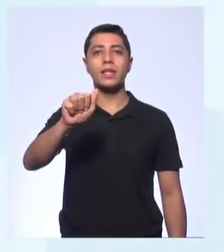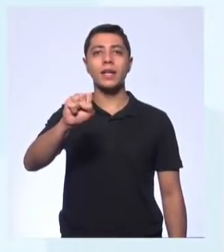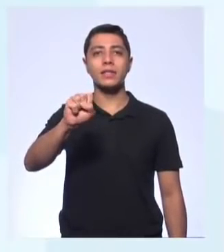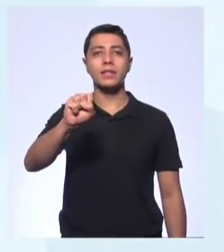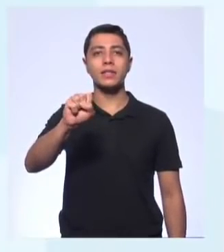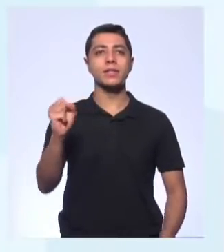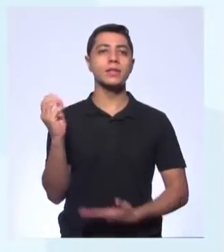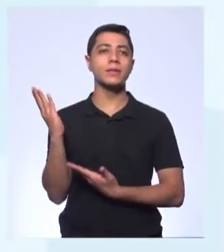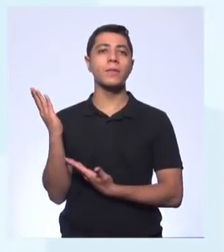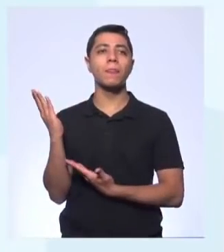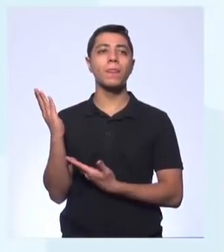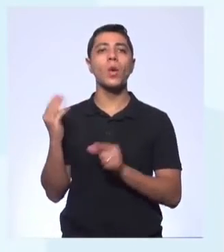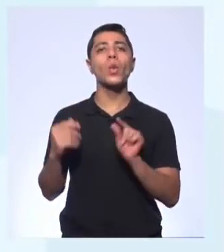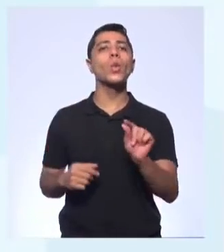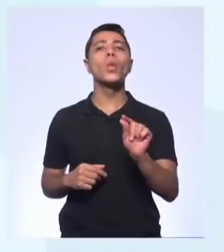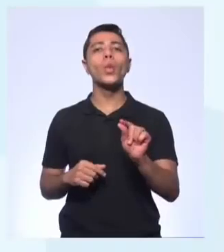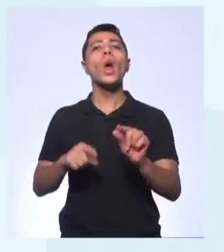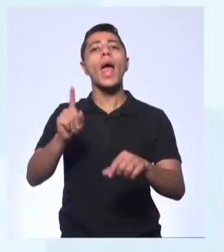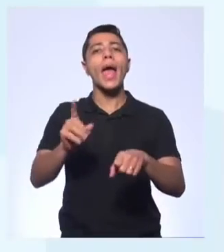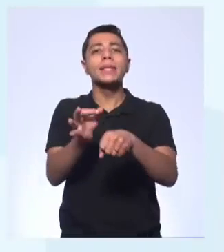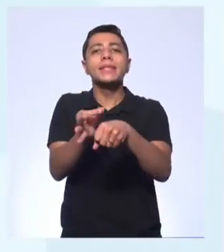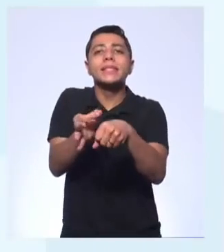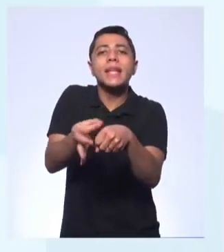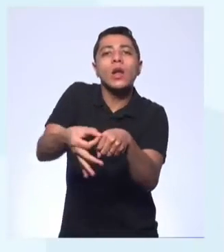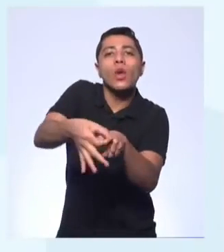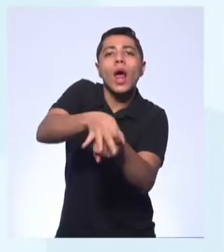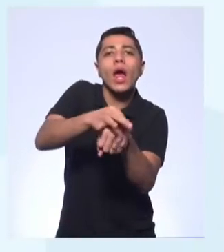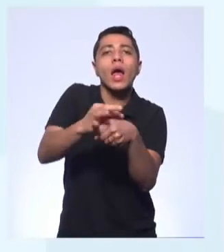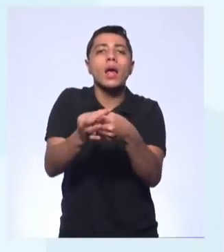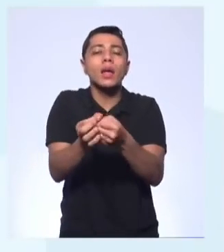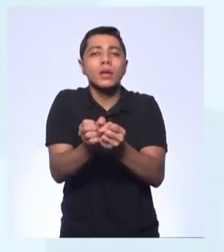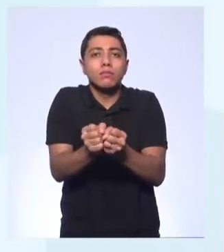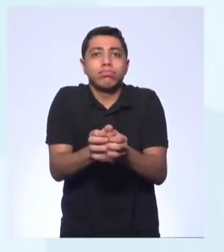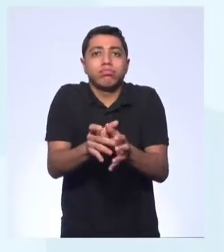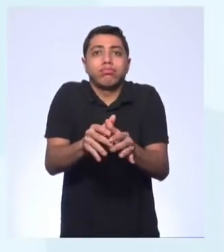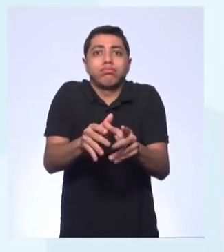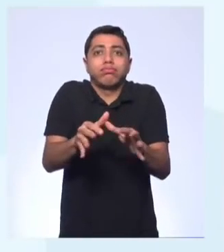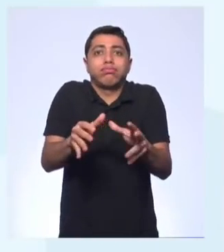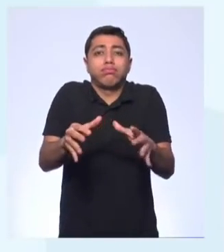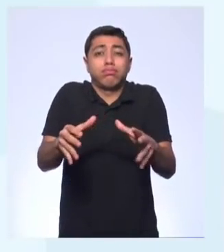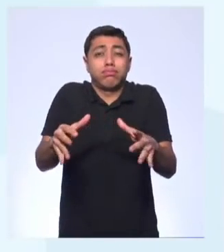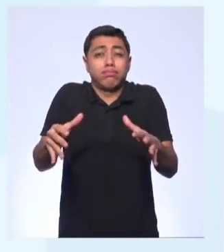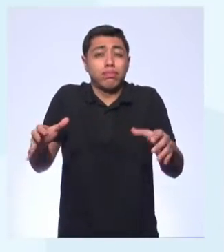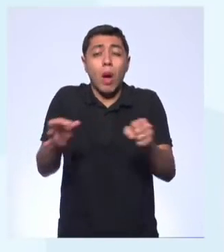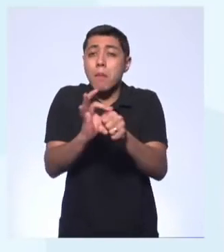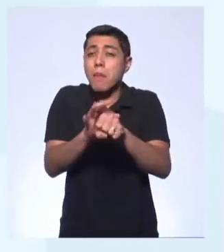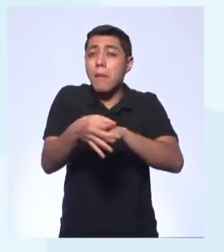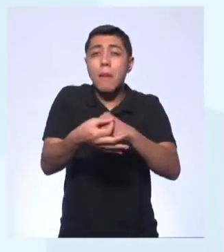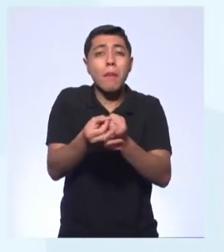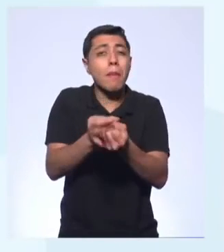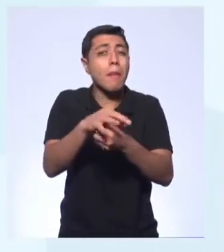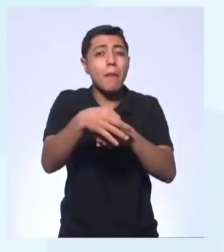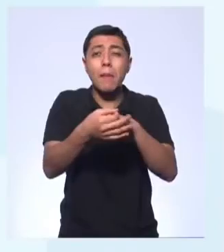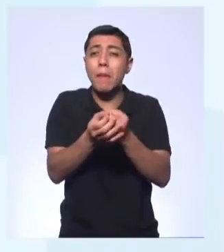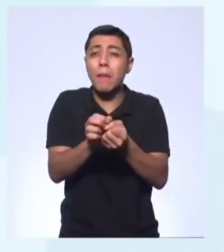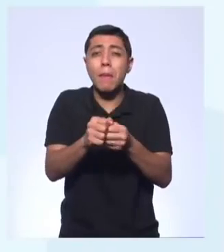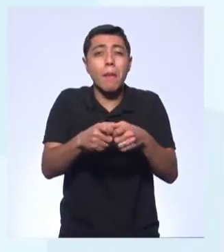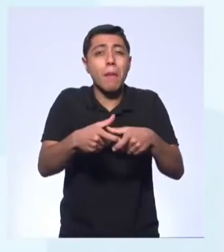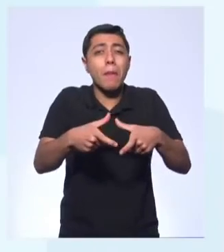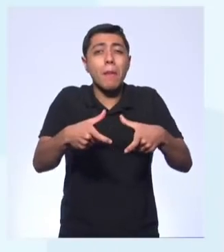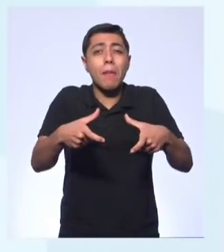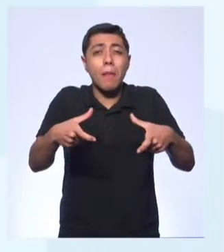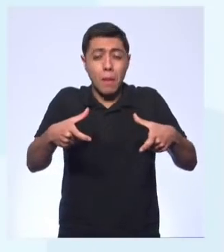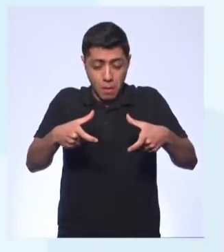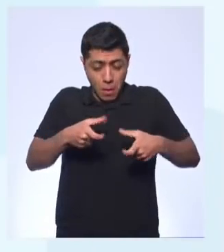proliferação descontrolada de células. Tá? Essas células elas podem ser benignas ou malignas. E aí a gente tem o que a gente chama de